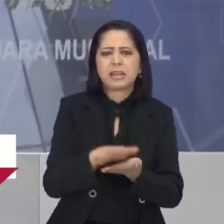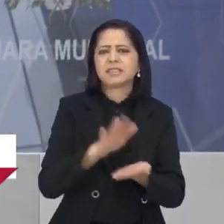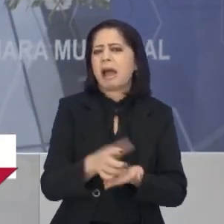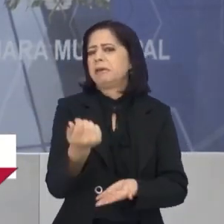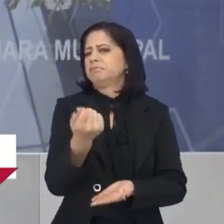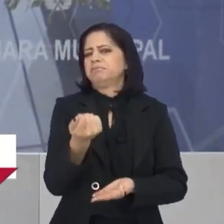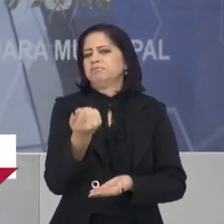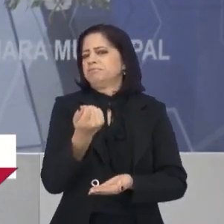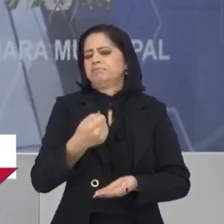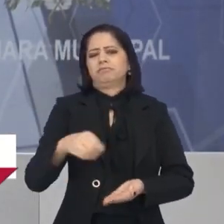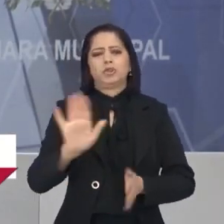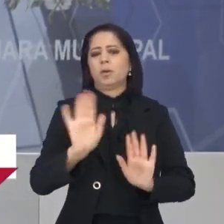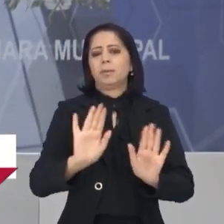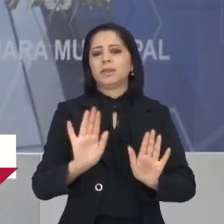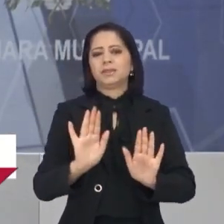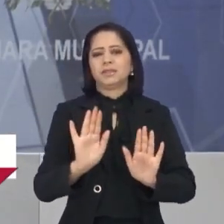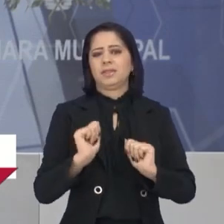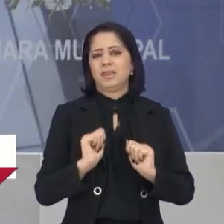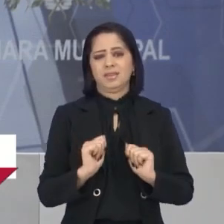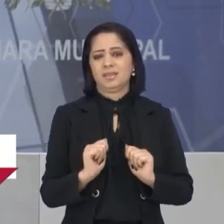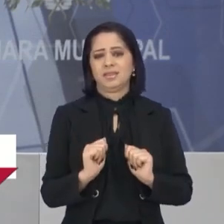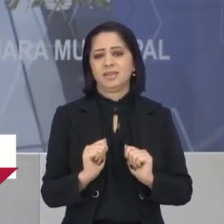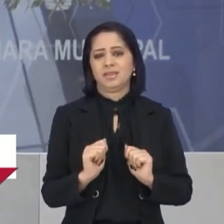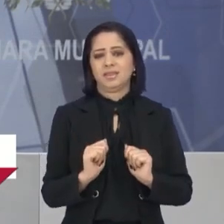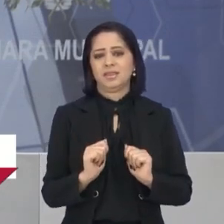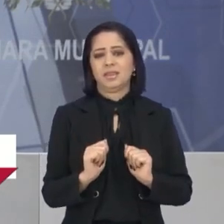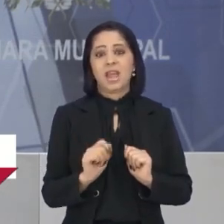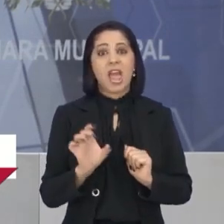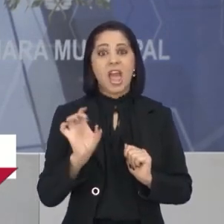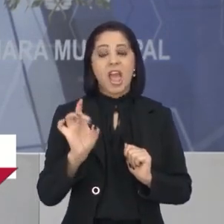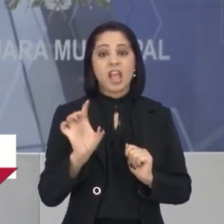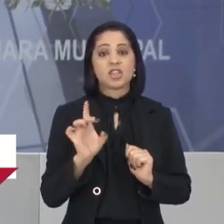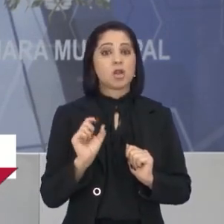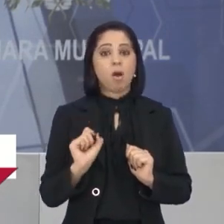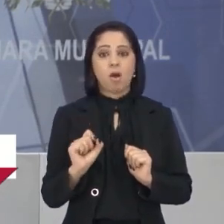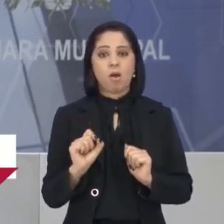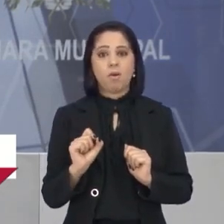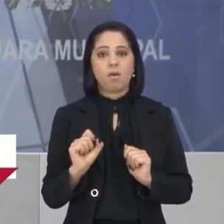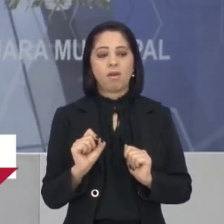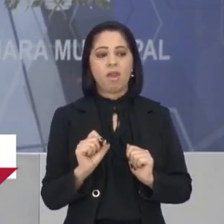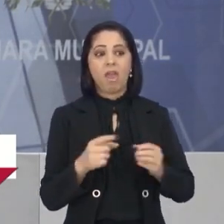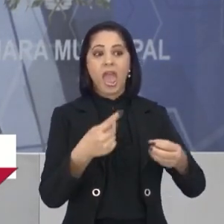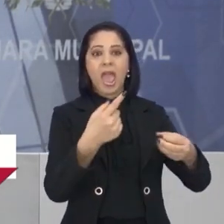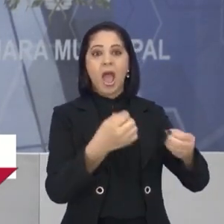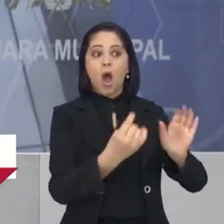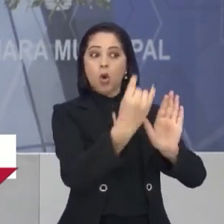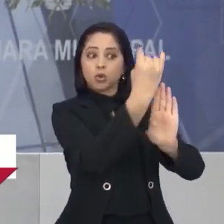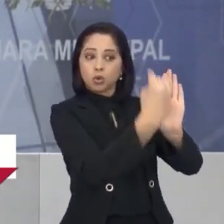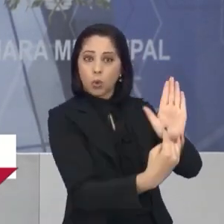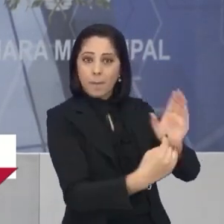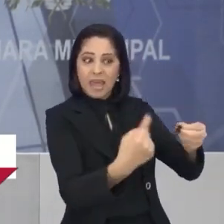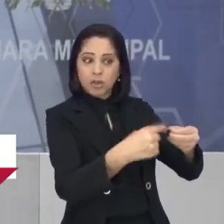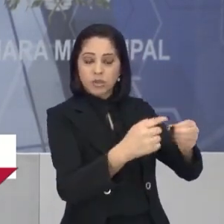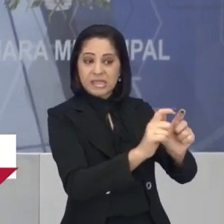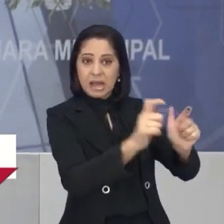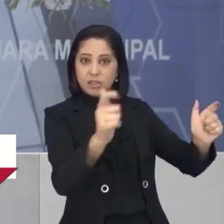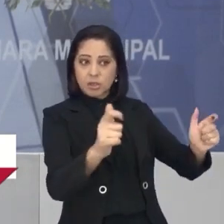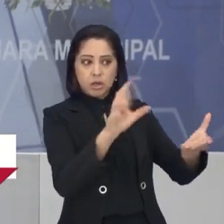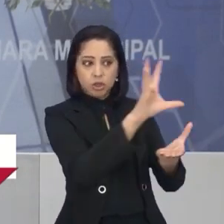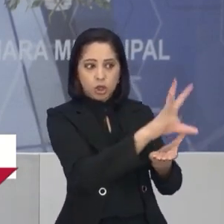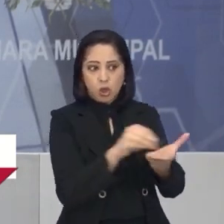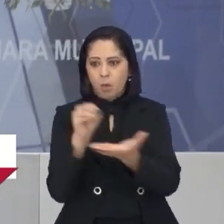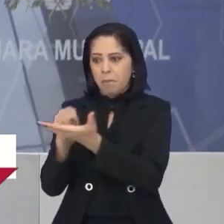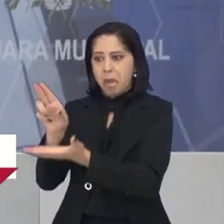isso é só recorrer à adoção no seu âmbito dessas regulamentações já